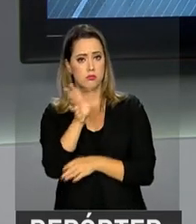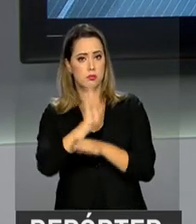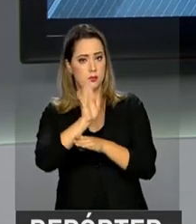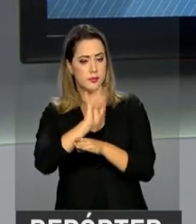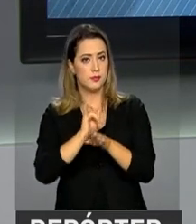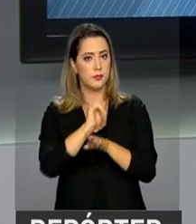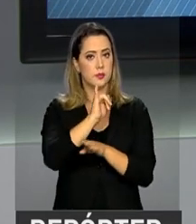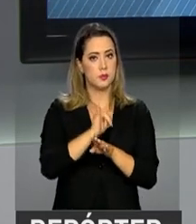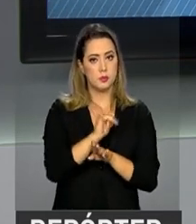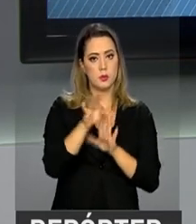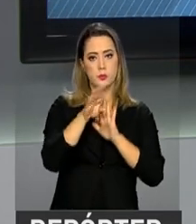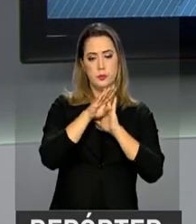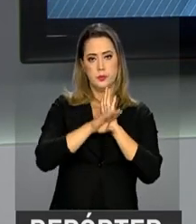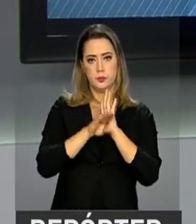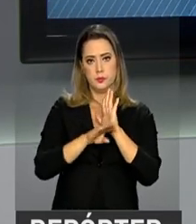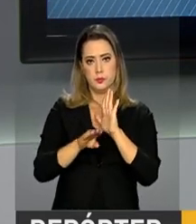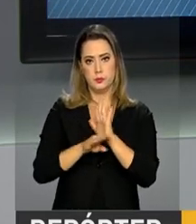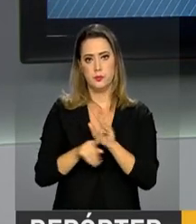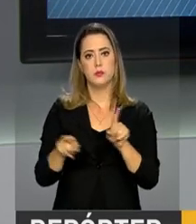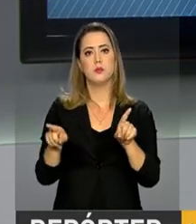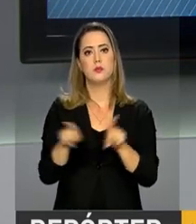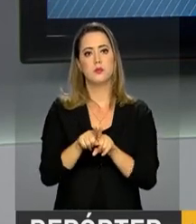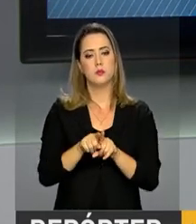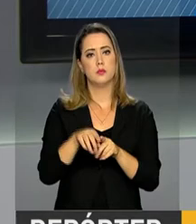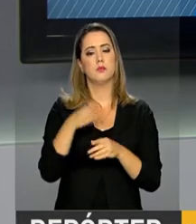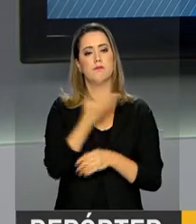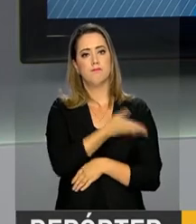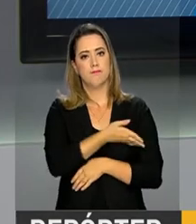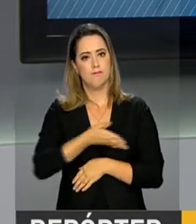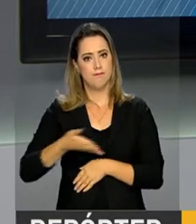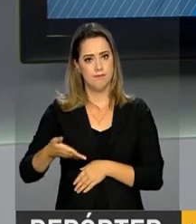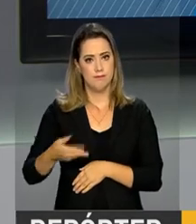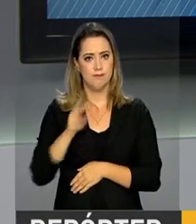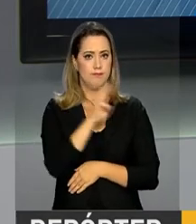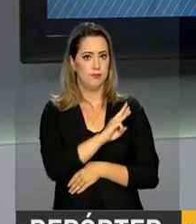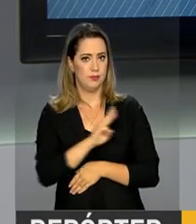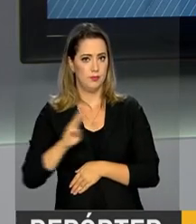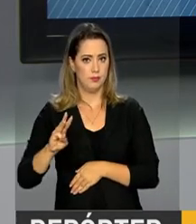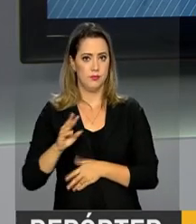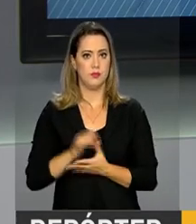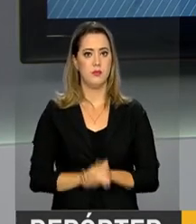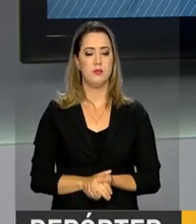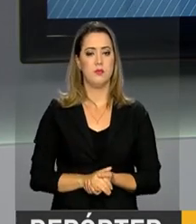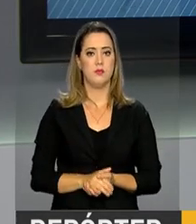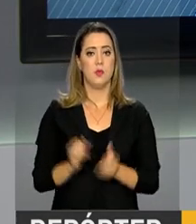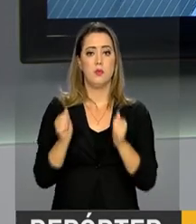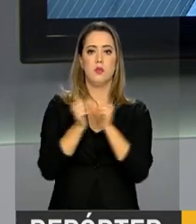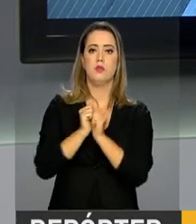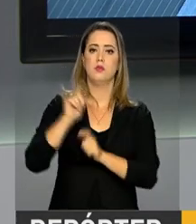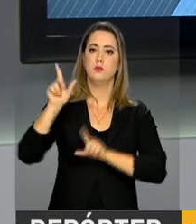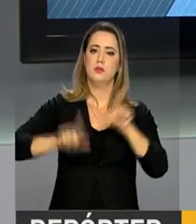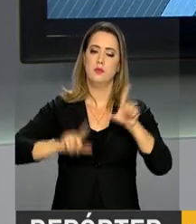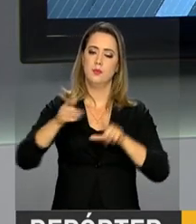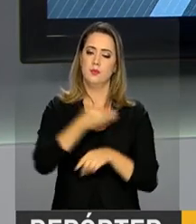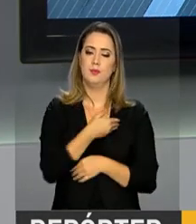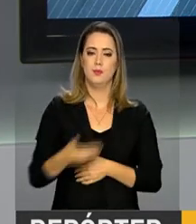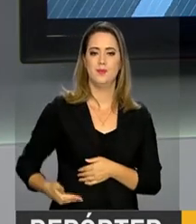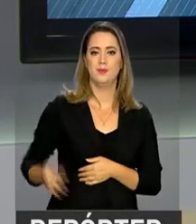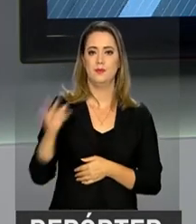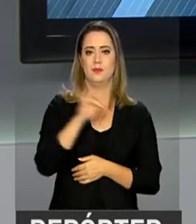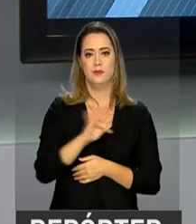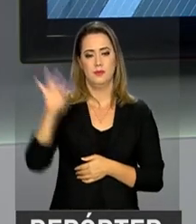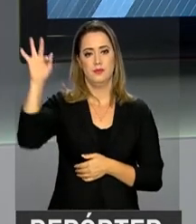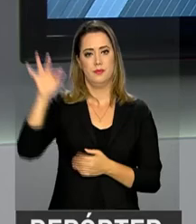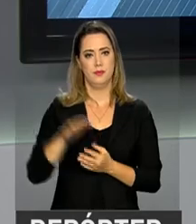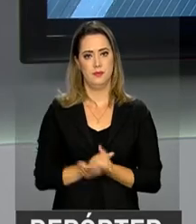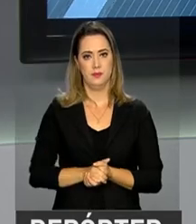as reportagens no youtube e toda a nossa programação também está na página da nbr na internet continue com a gente e nbr a tv